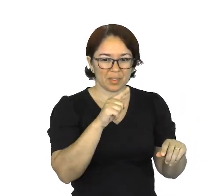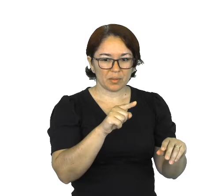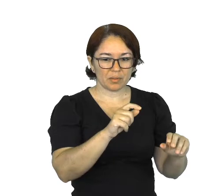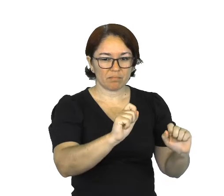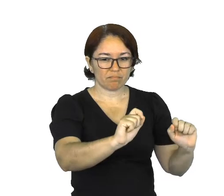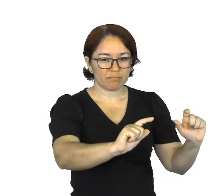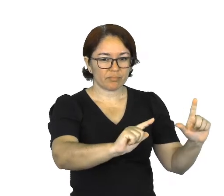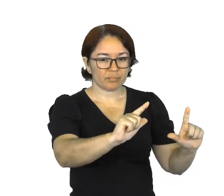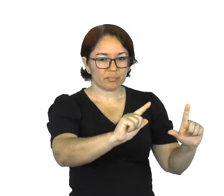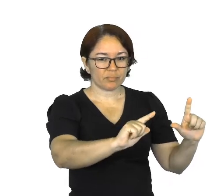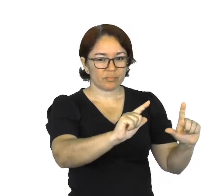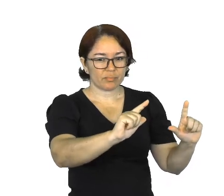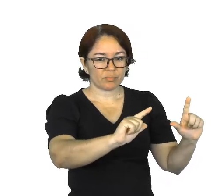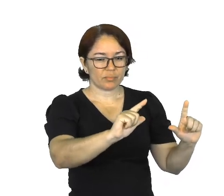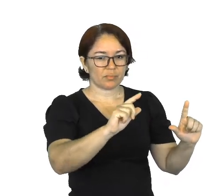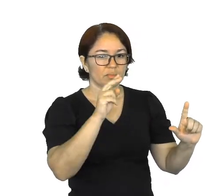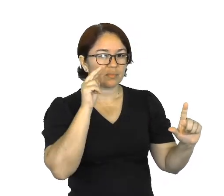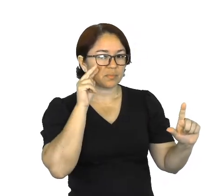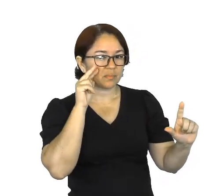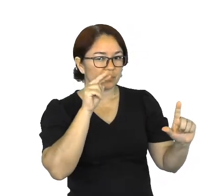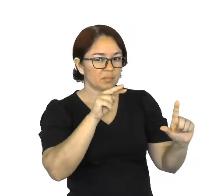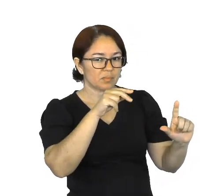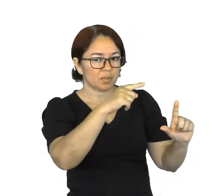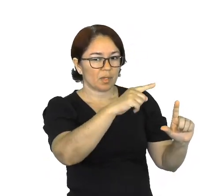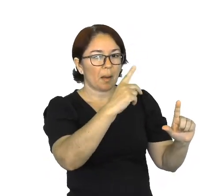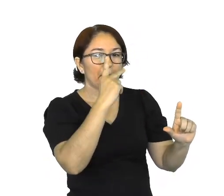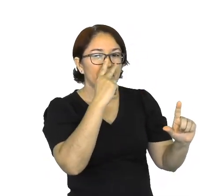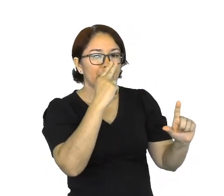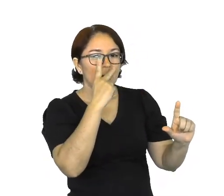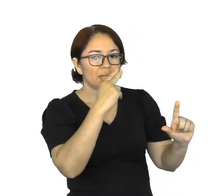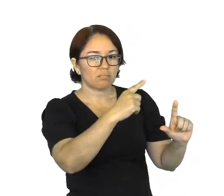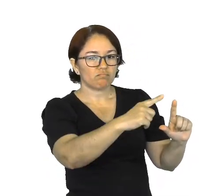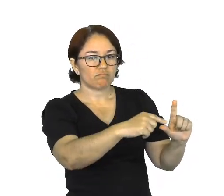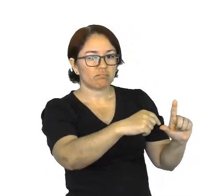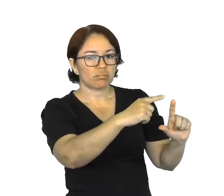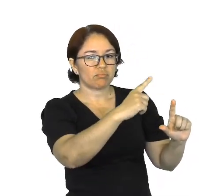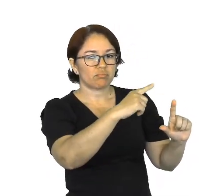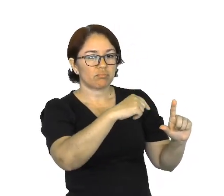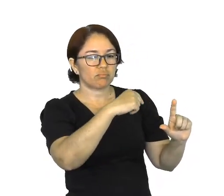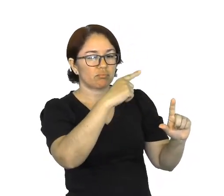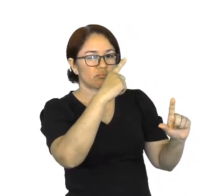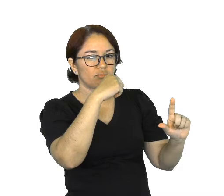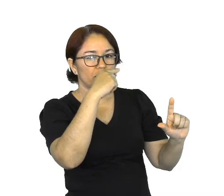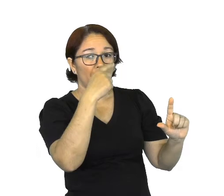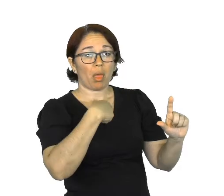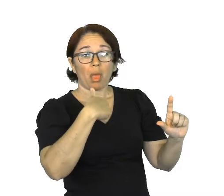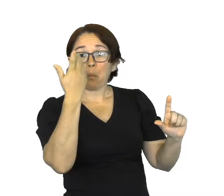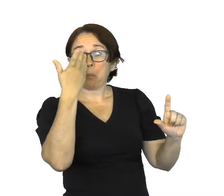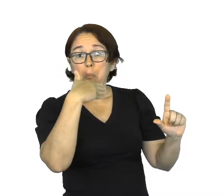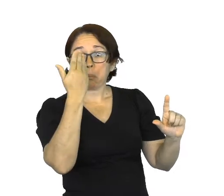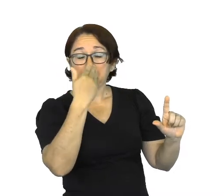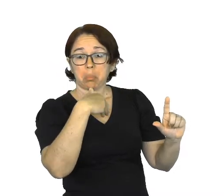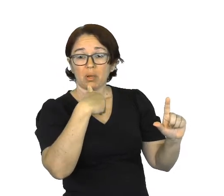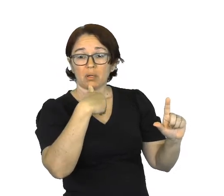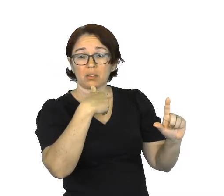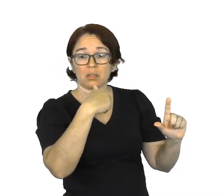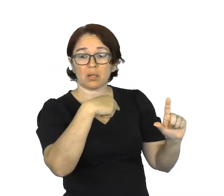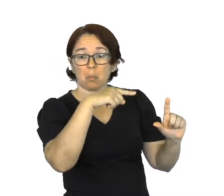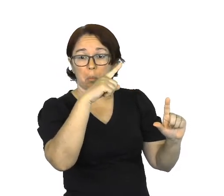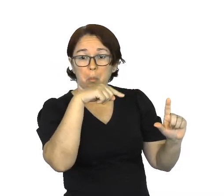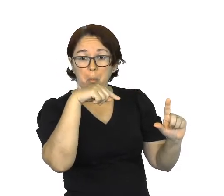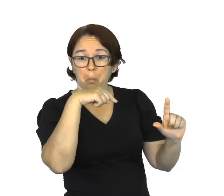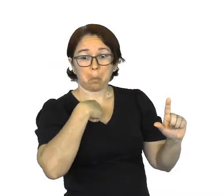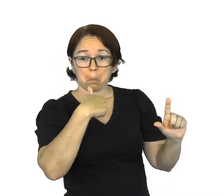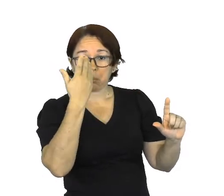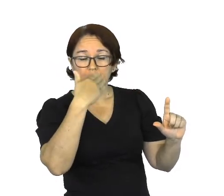imaginou isso. Achou que, tipo assim, tô vendo e pronto. Mas e aí? O que acontece com a física, né? A física entra justamente